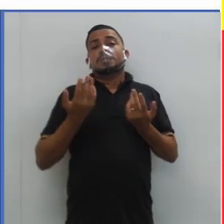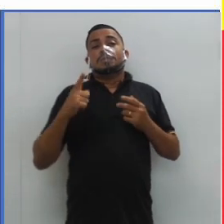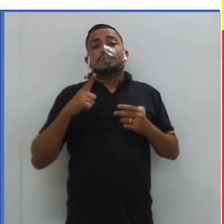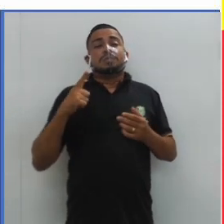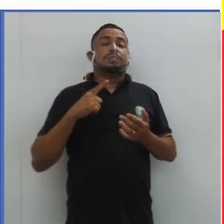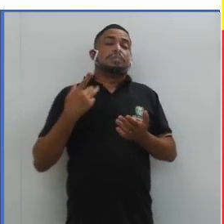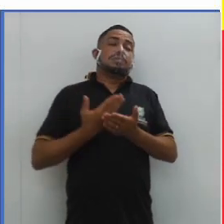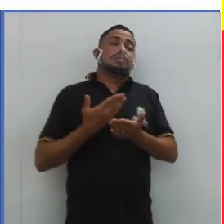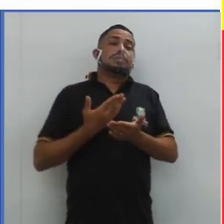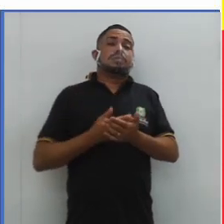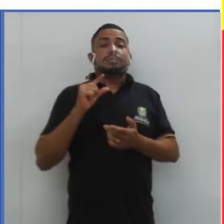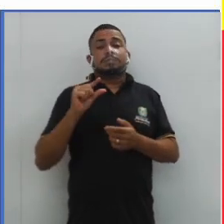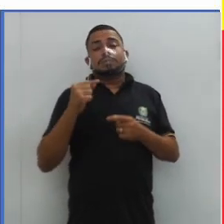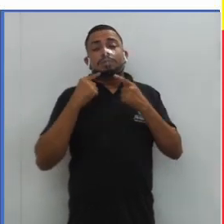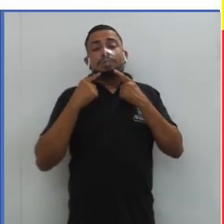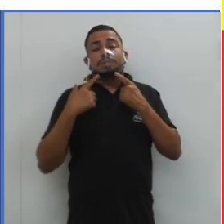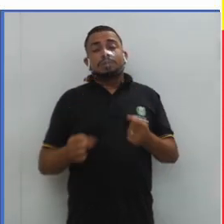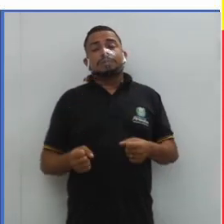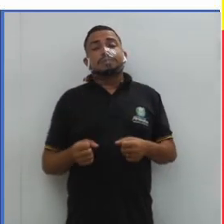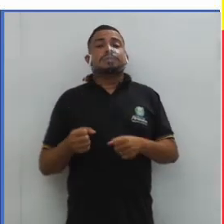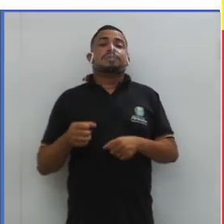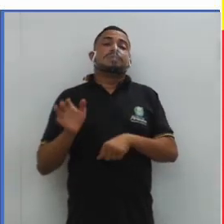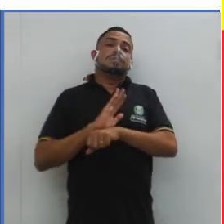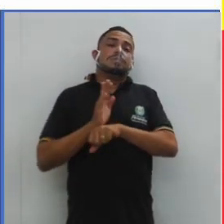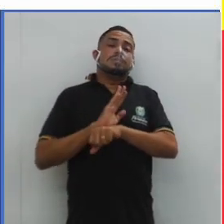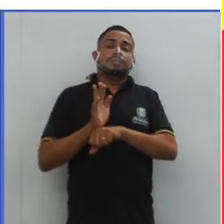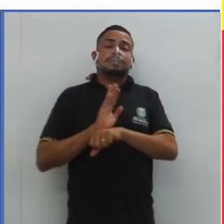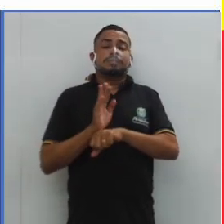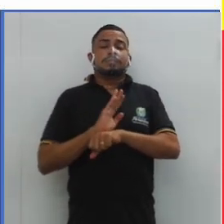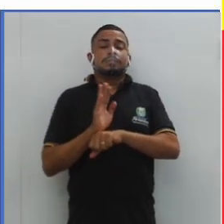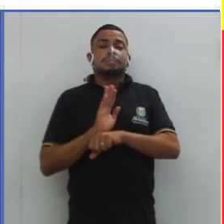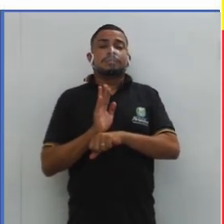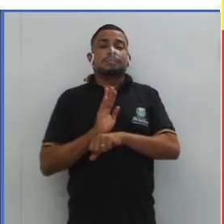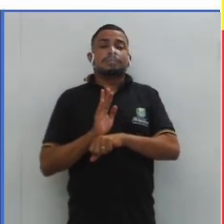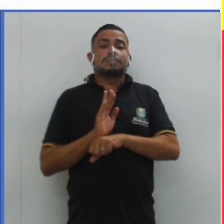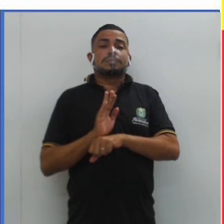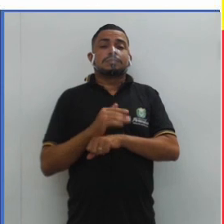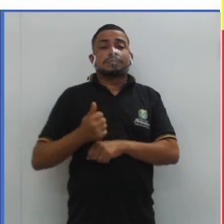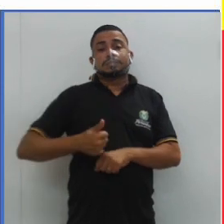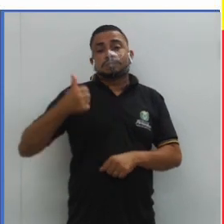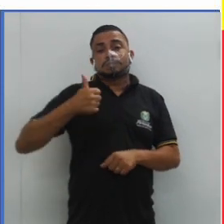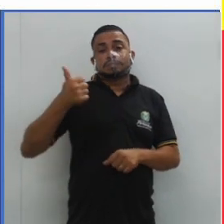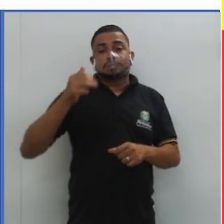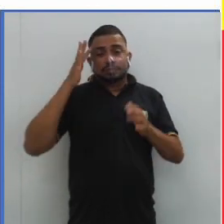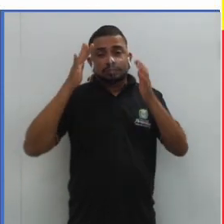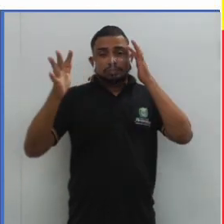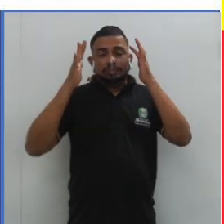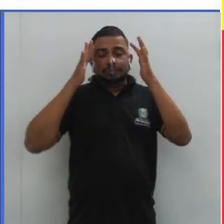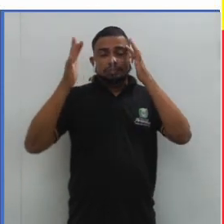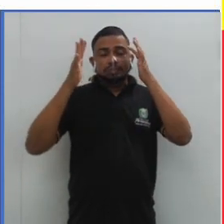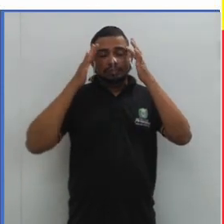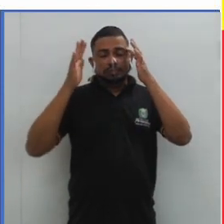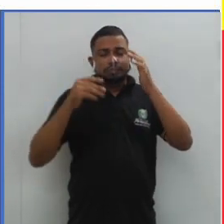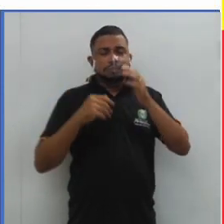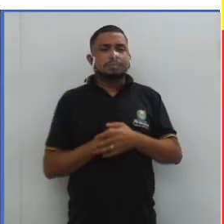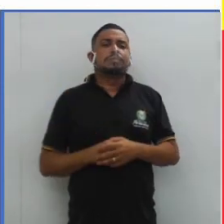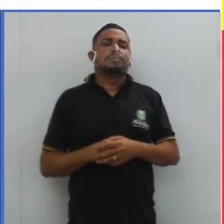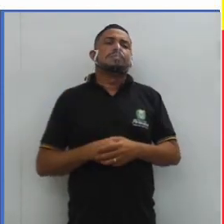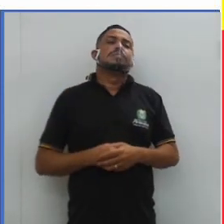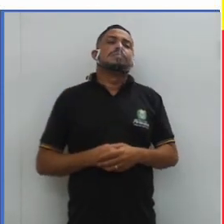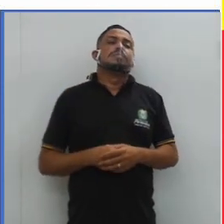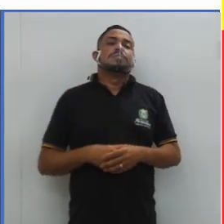Aí, agora a gente vai estudar um pouquinho das linguagens cinematográficas, né? Então, assim, Um dos primeiros teóricos da